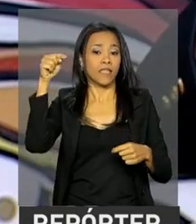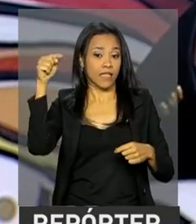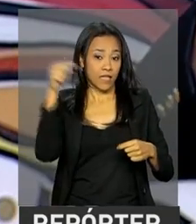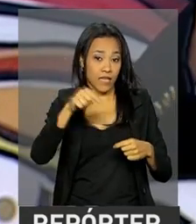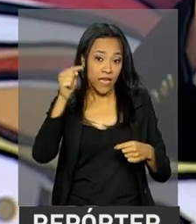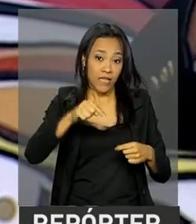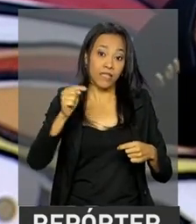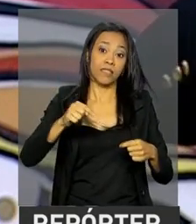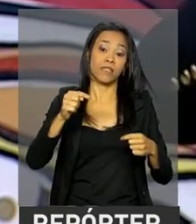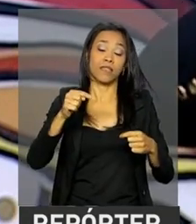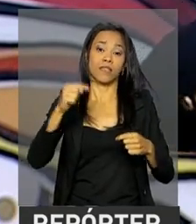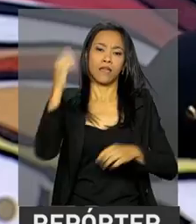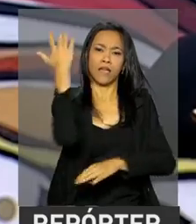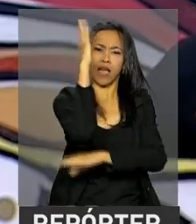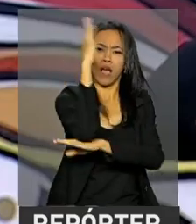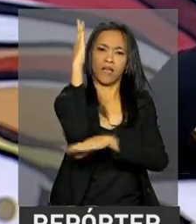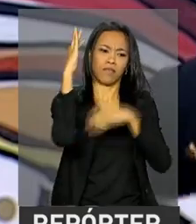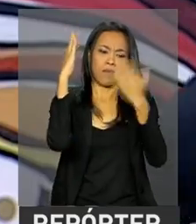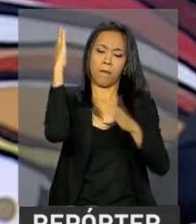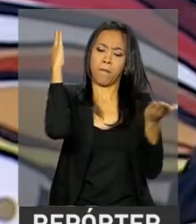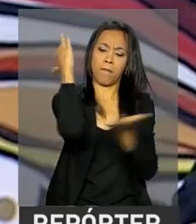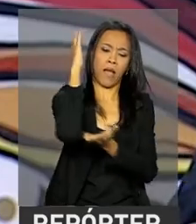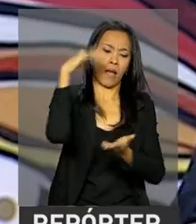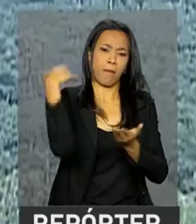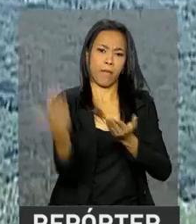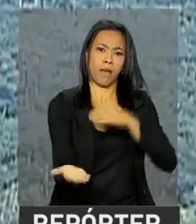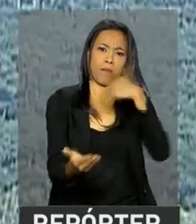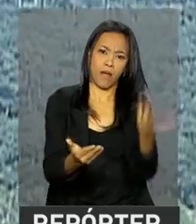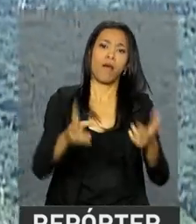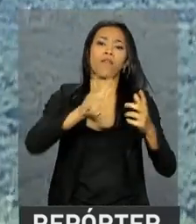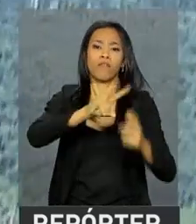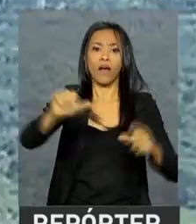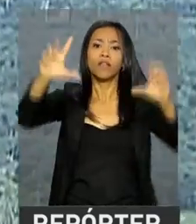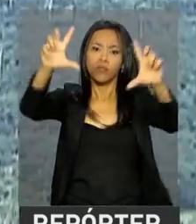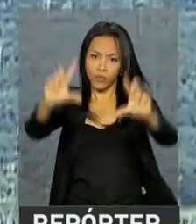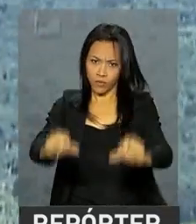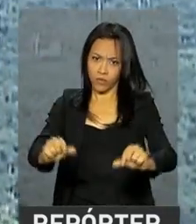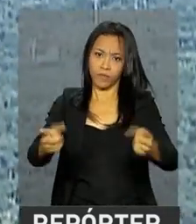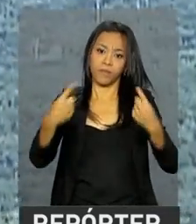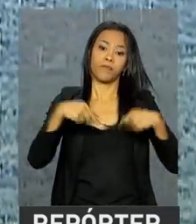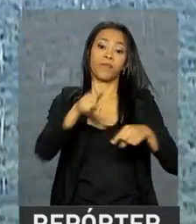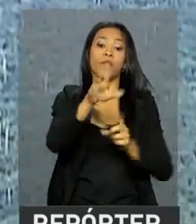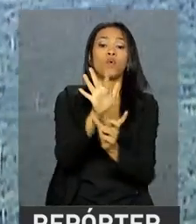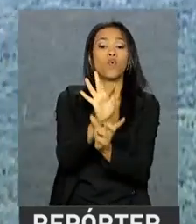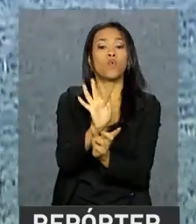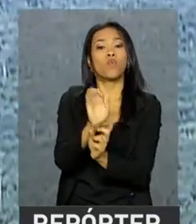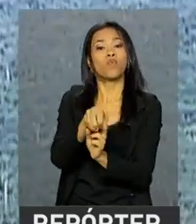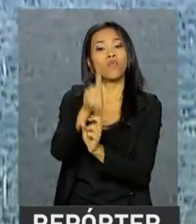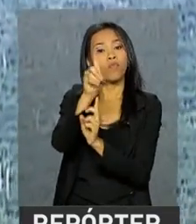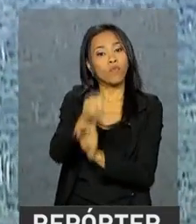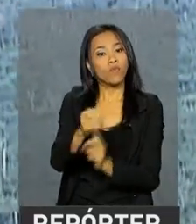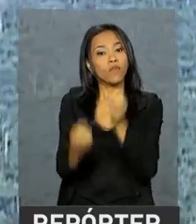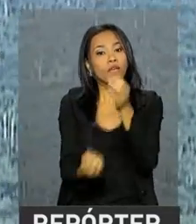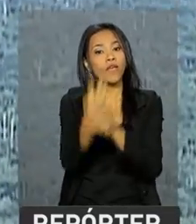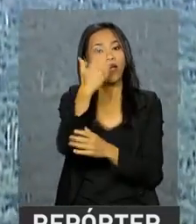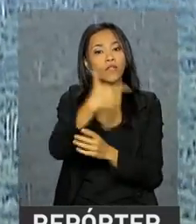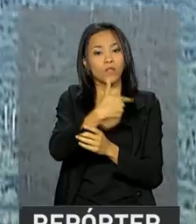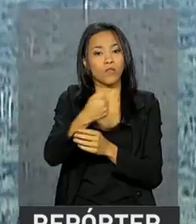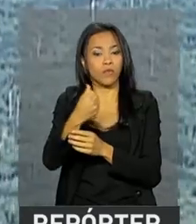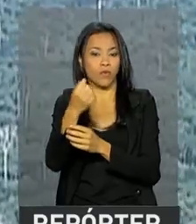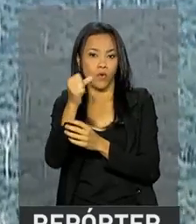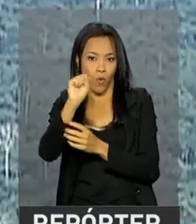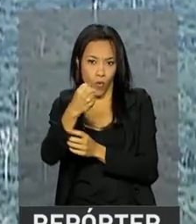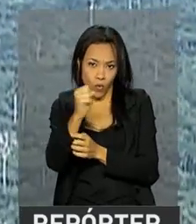do desmatamento começou a ser revertida. O Fundo da Amazônia foi criado em 2008 para apoiar projetos